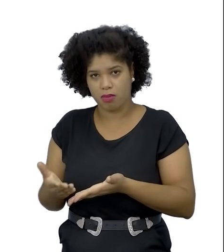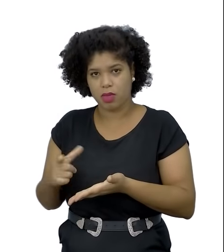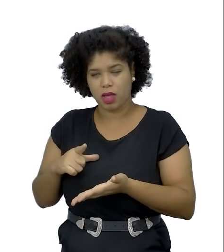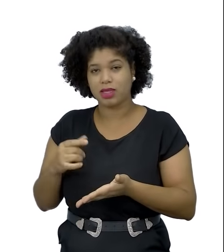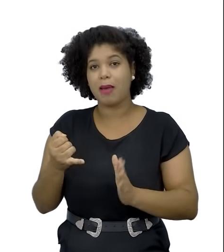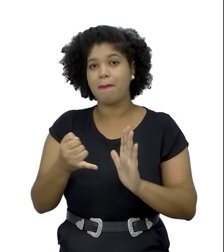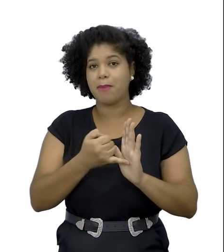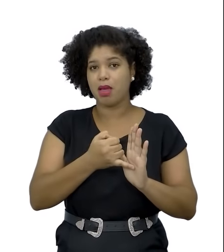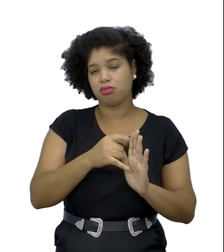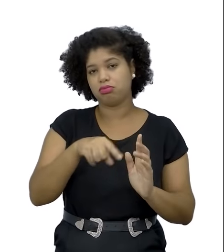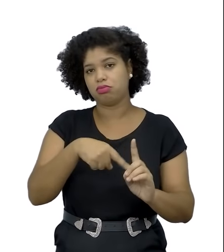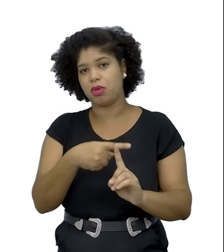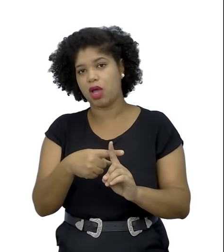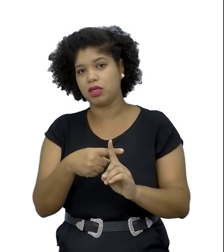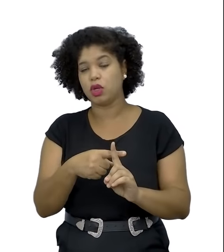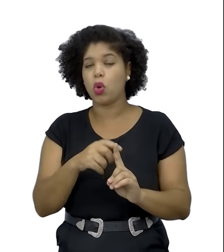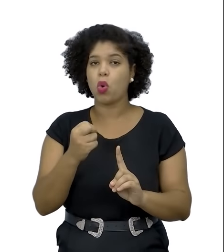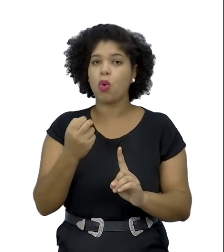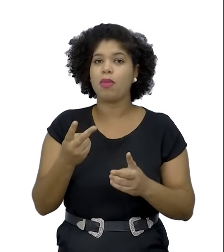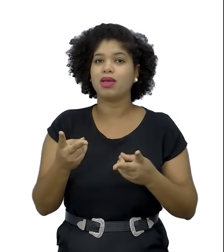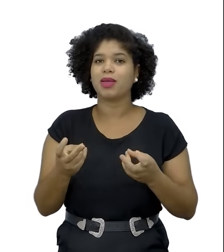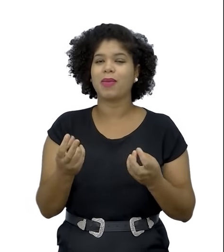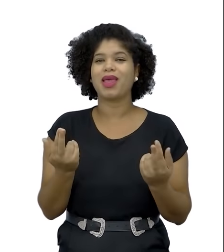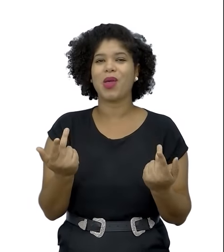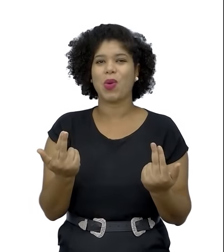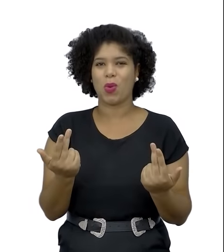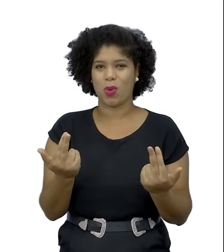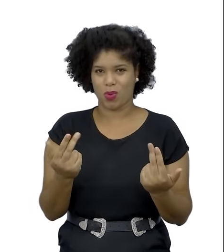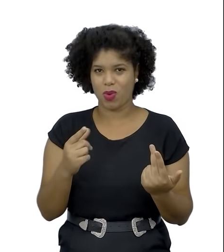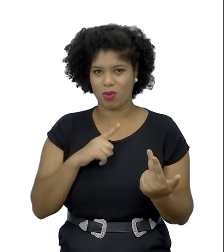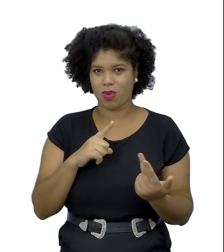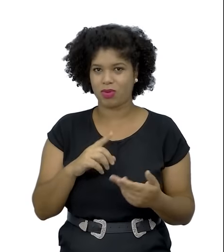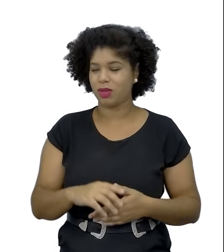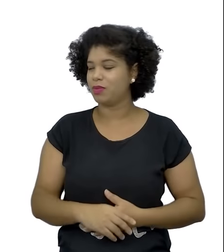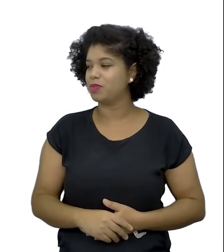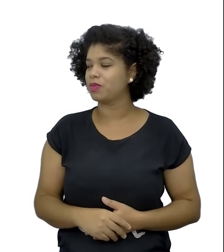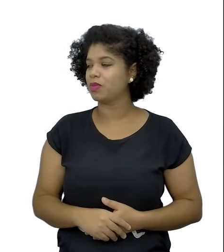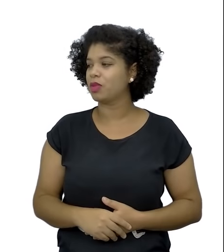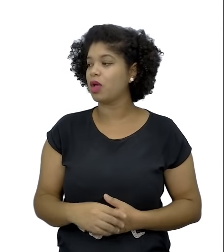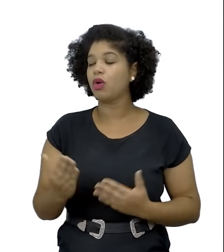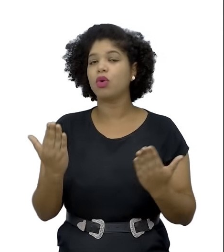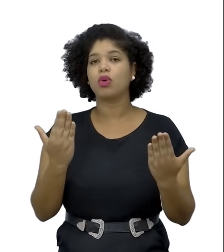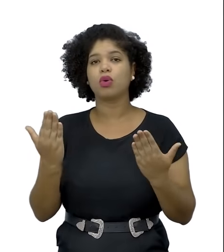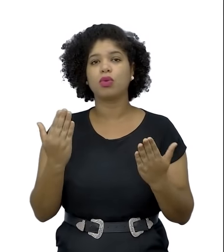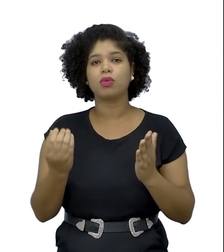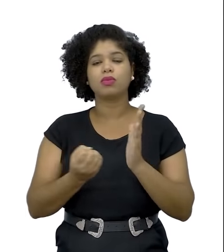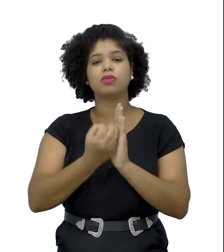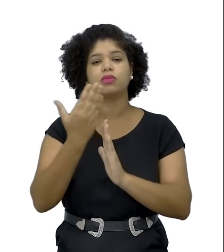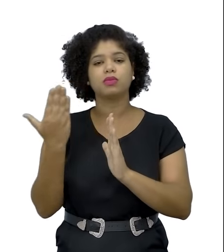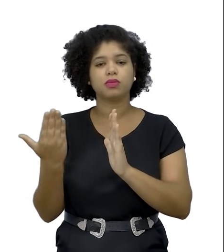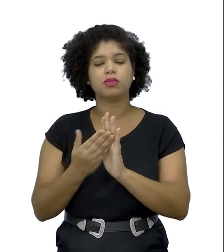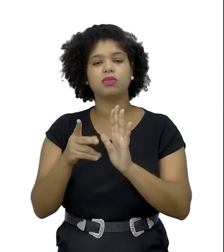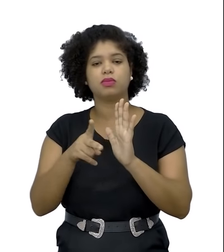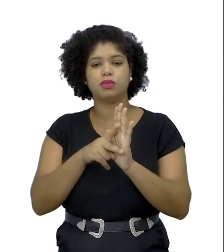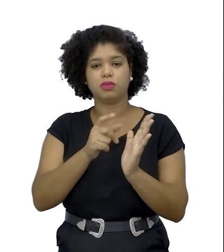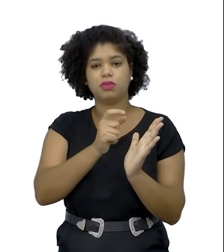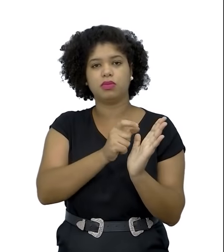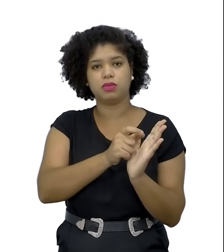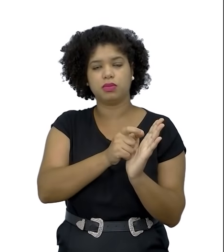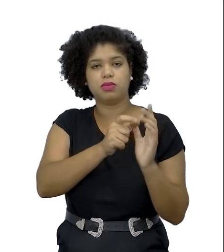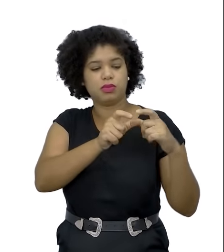há quantidades iguais. A situação indica uma comparação de quantidades de figurinhas entre Mário e